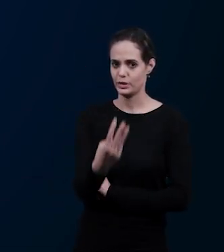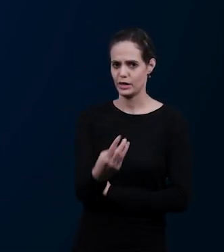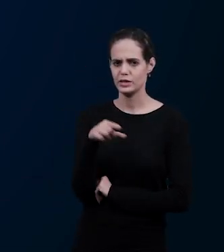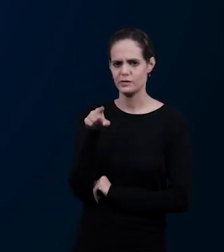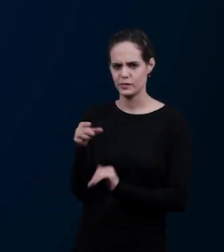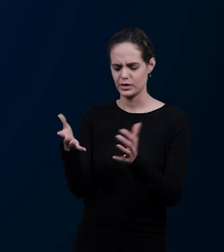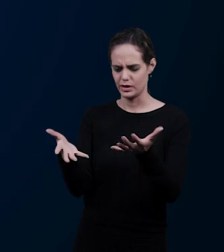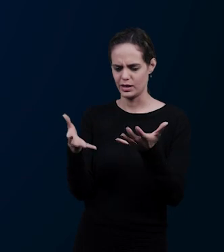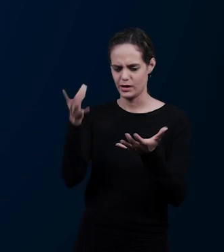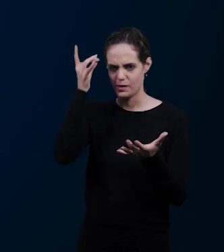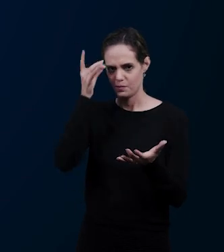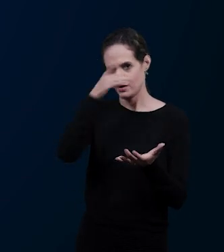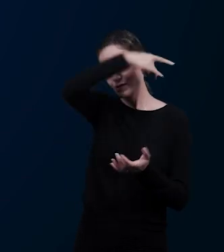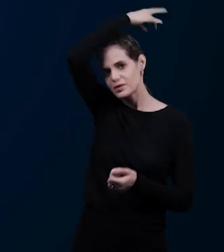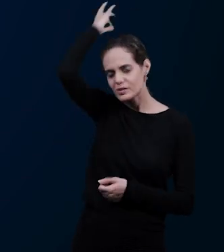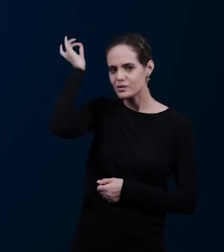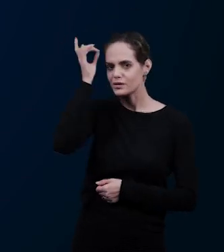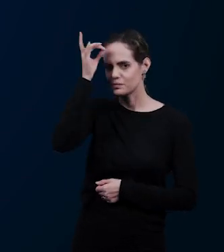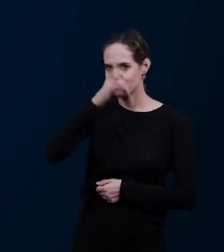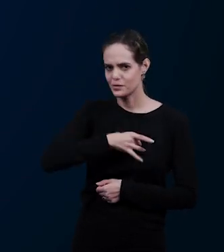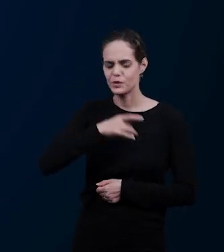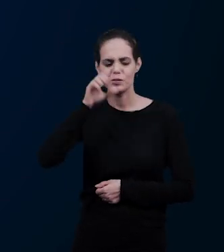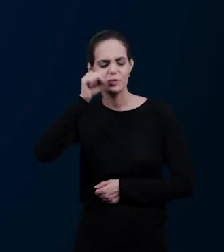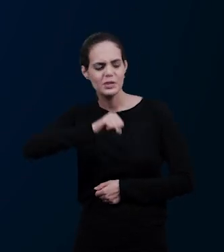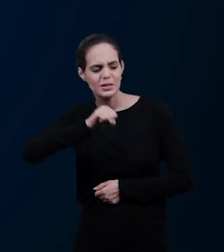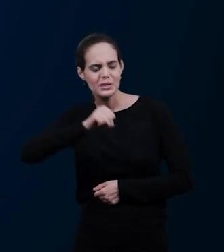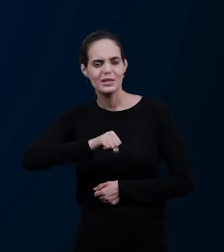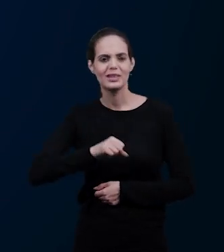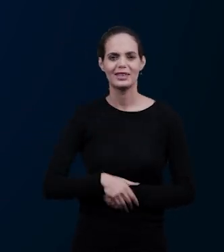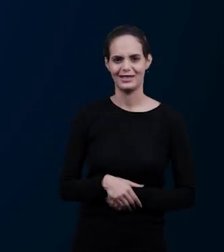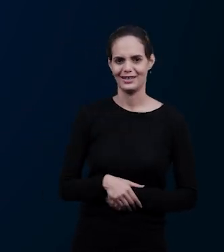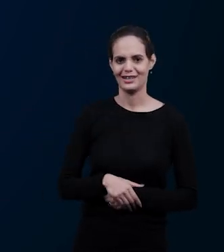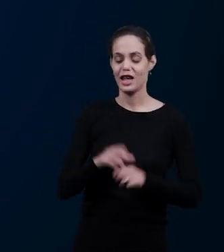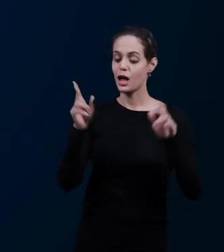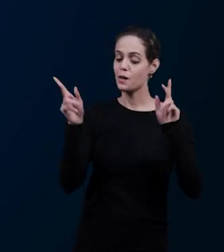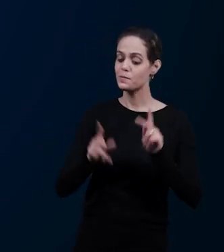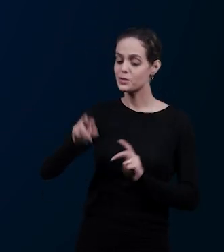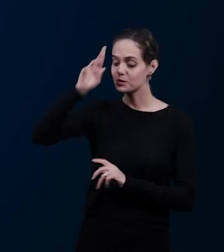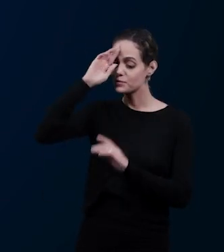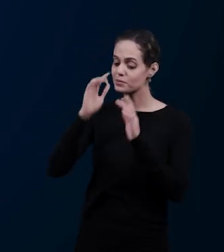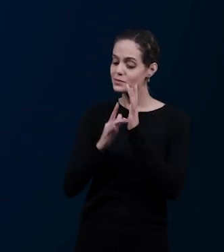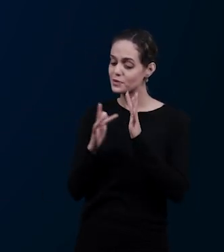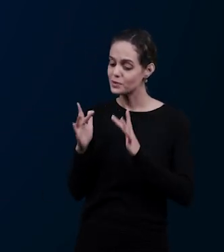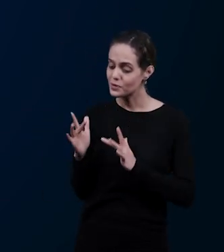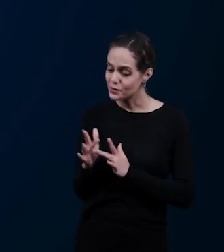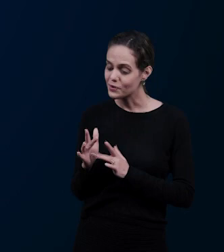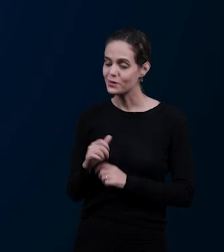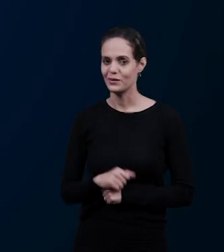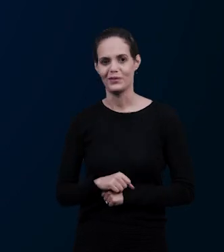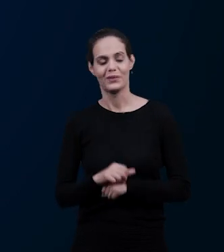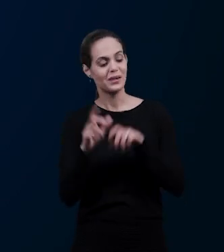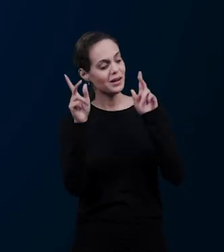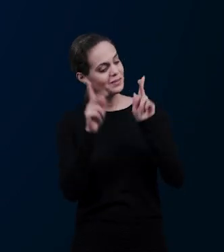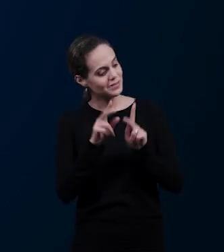3, você quer ser batizada com o Espírito Santo? Sim. Paz do Senhor,